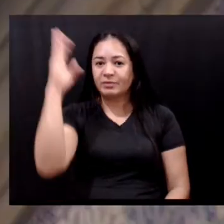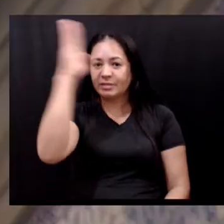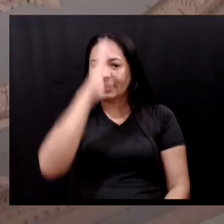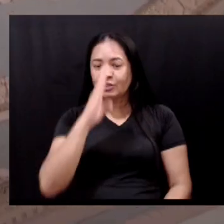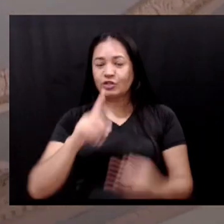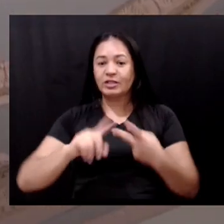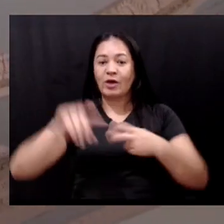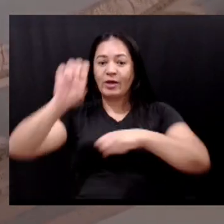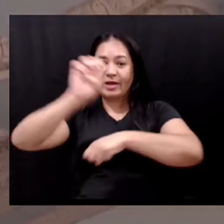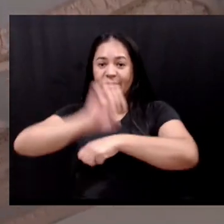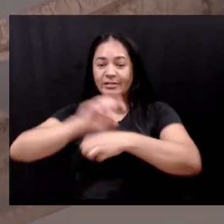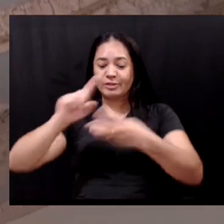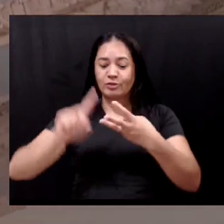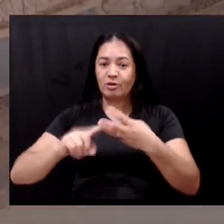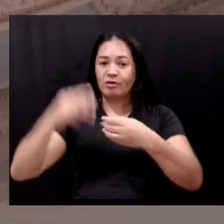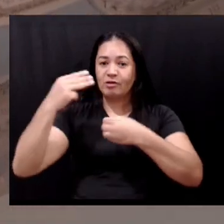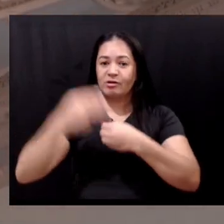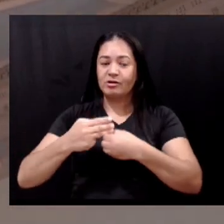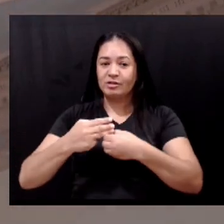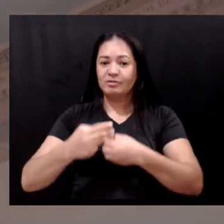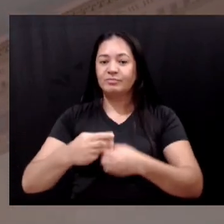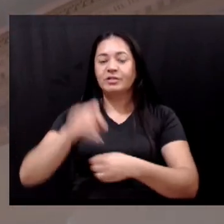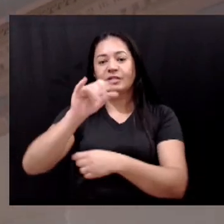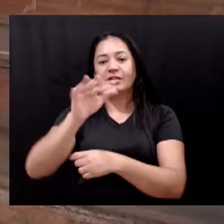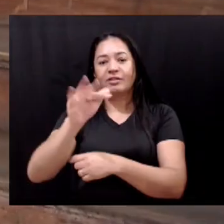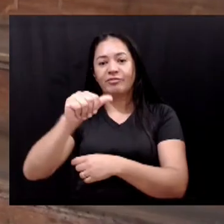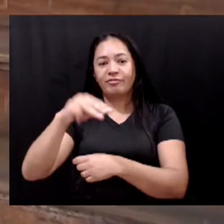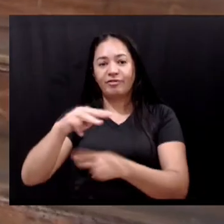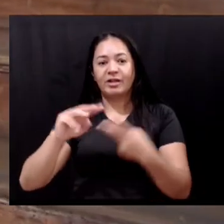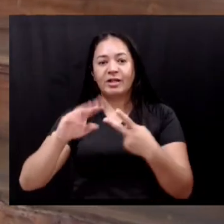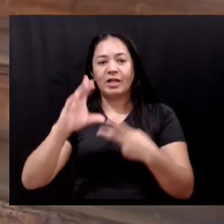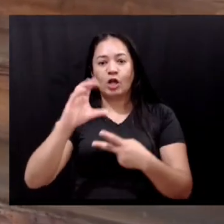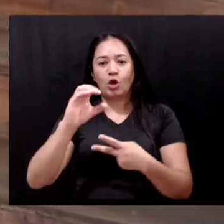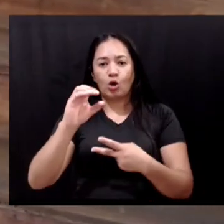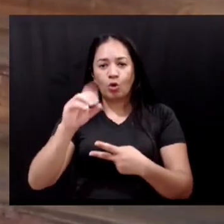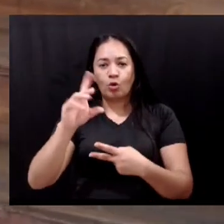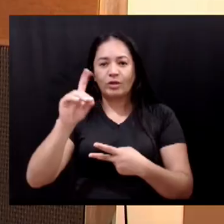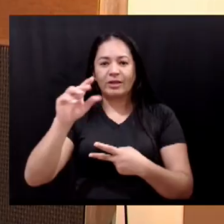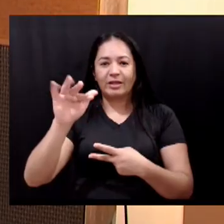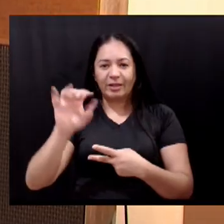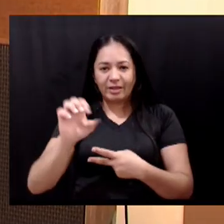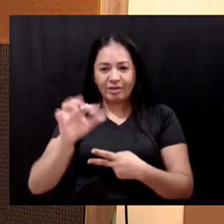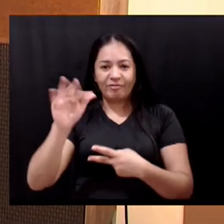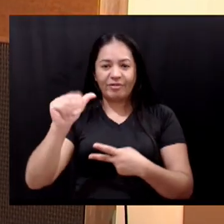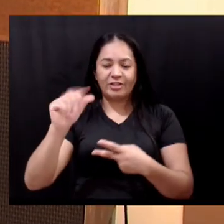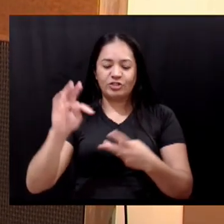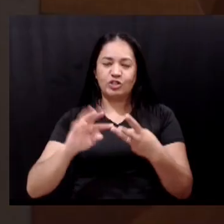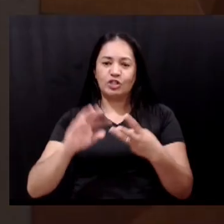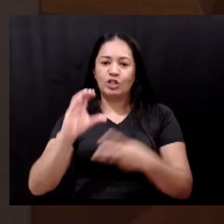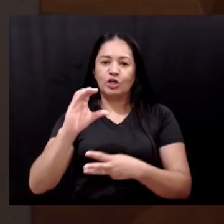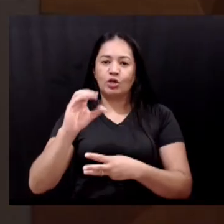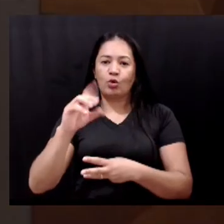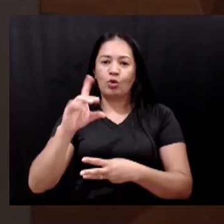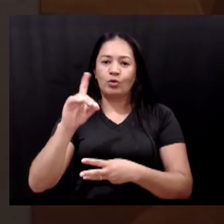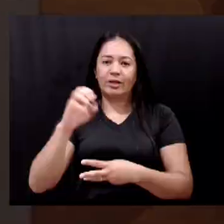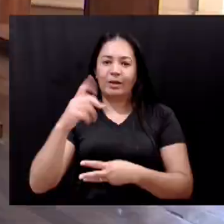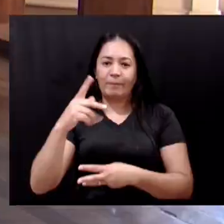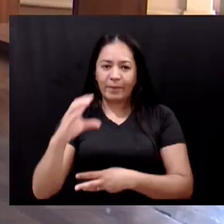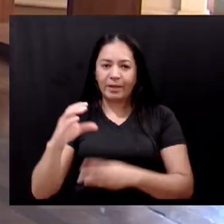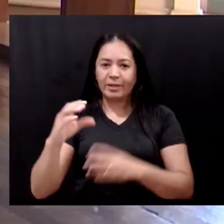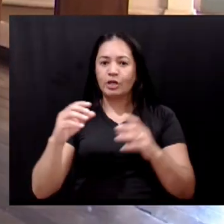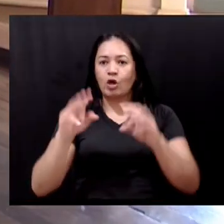pelo IPHAN, pelo CONDEFAT e pelo CONDEPAC, o museu abriga um vasto acervo